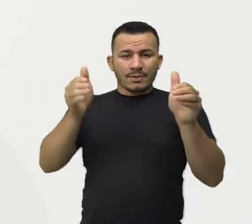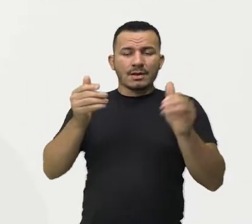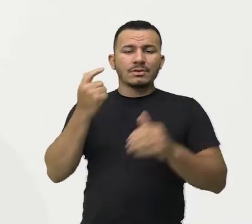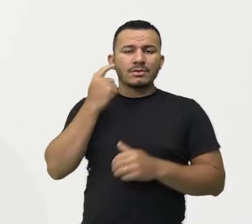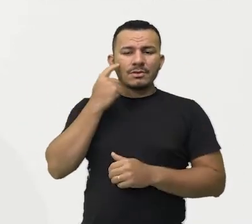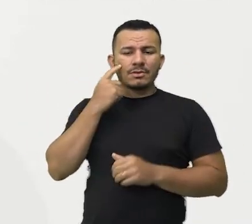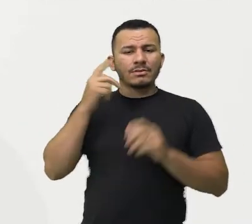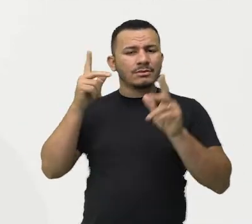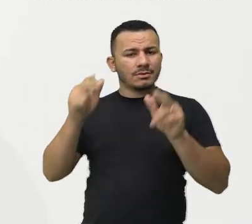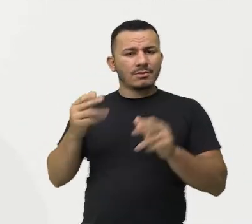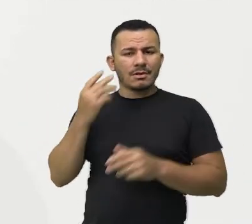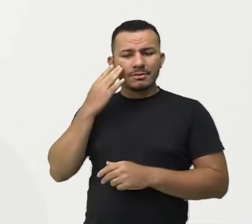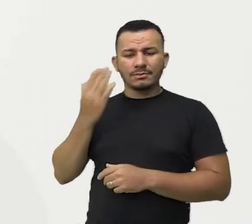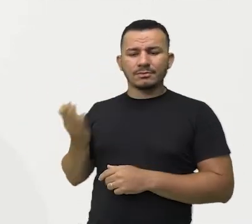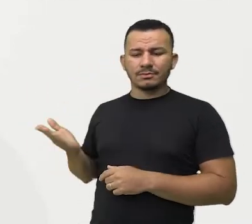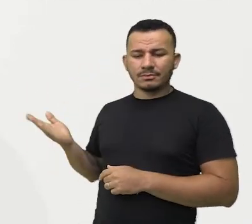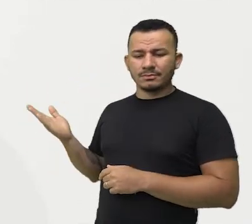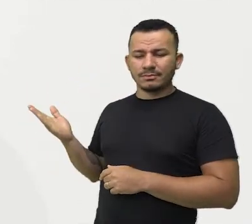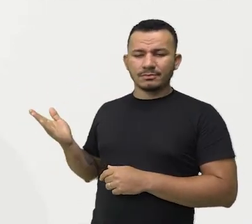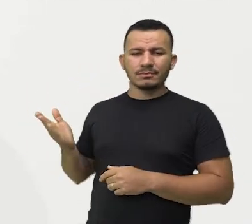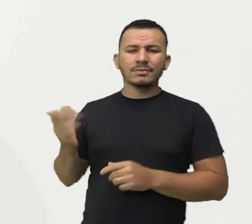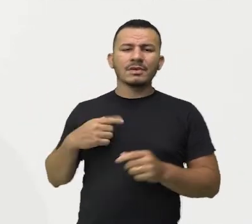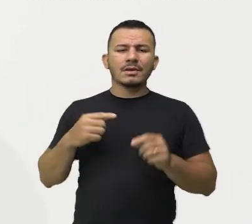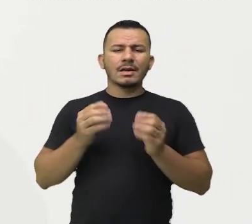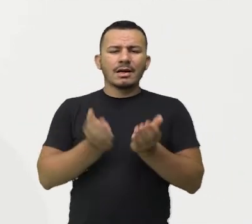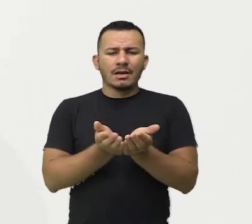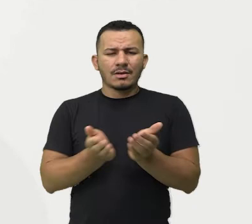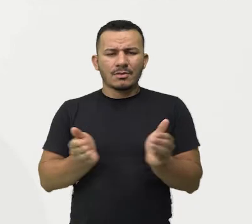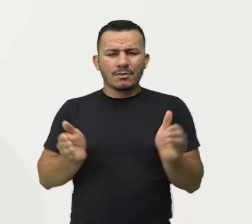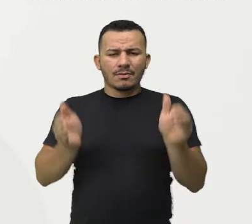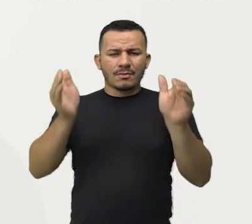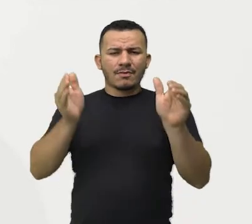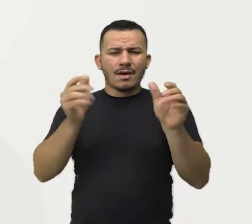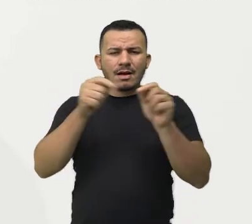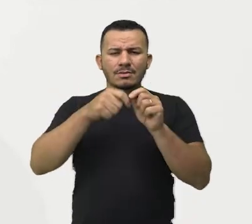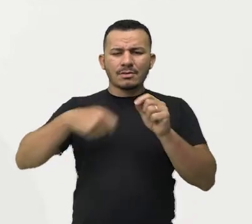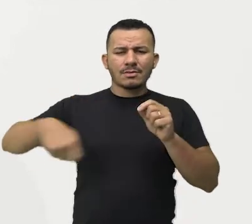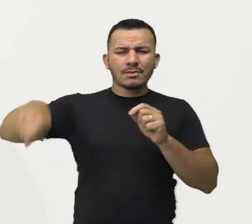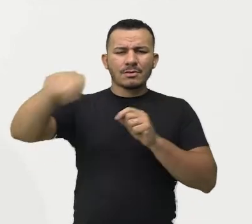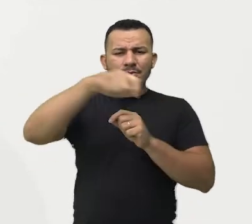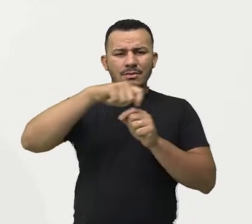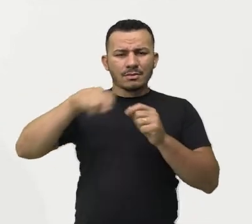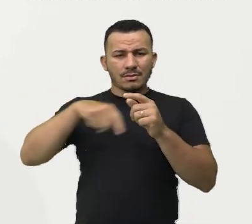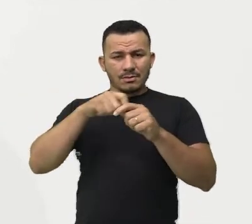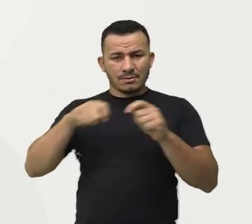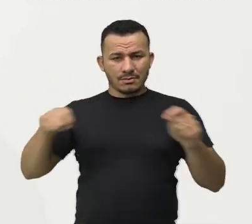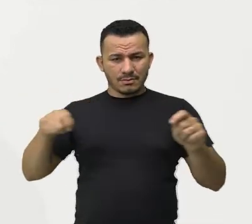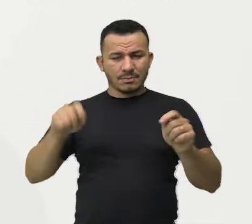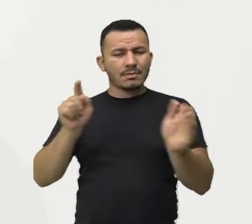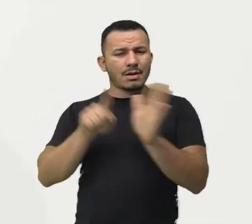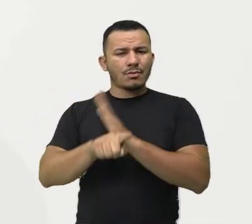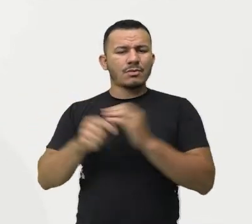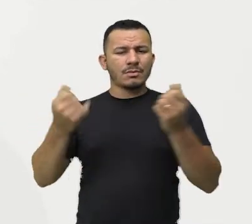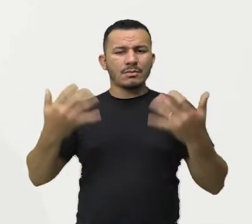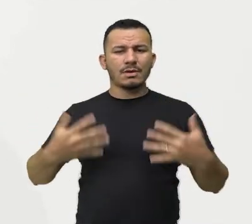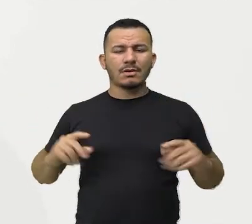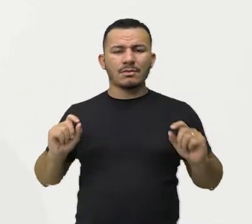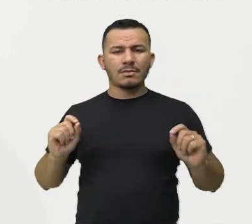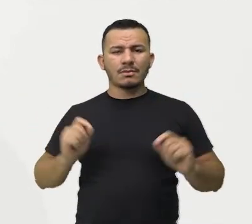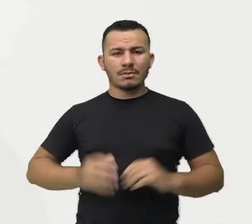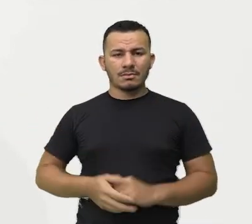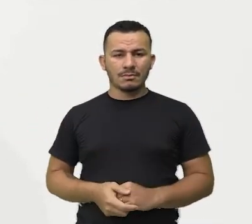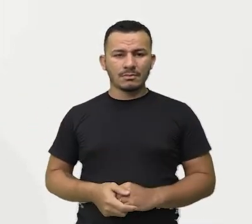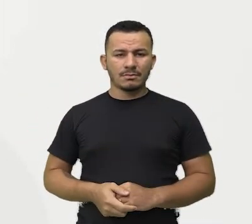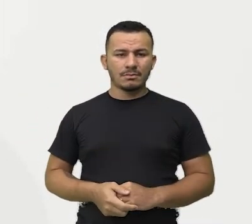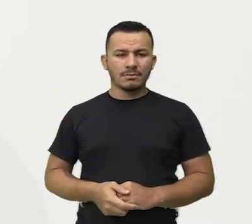como mostra a figura, tá? Que essa é a ideia aqui intuitiva, pessoal. Tem que colocar essa corda aqui, tá bom? E aí, o que que diz a questão?